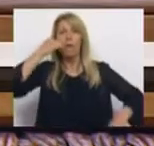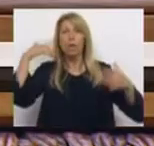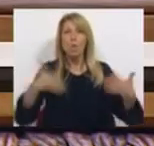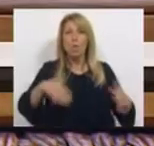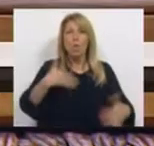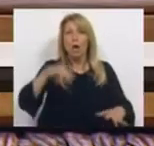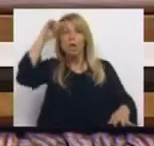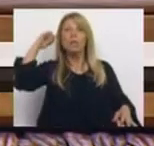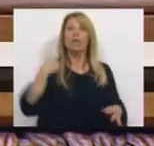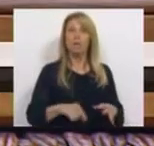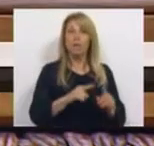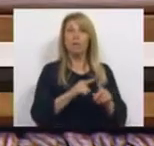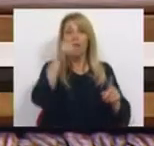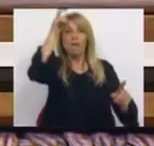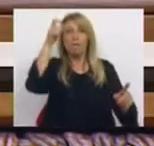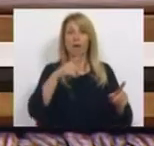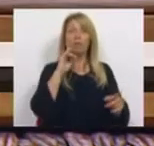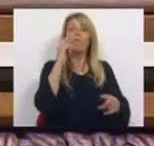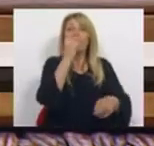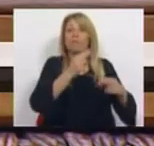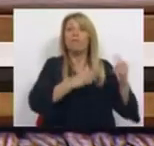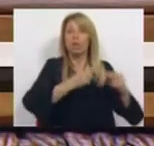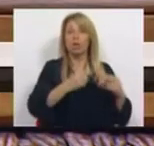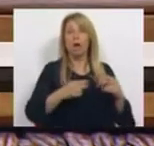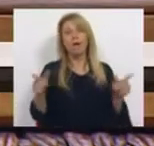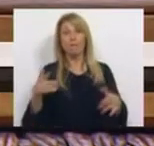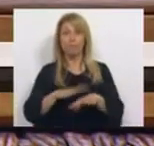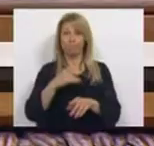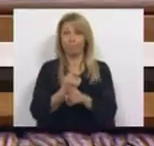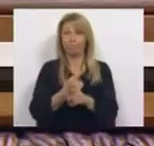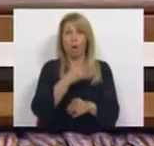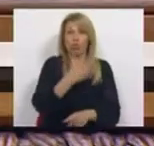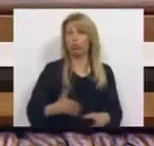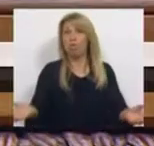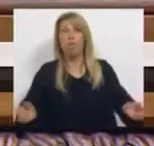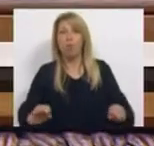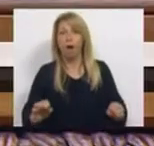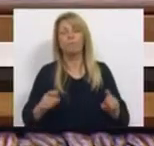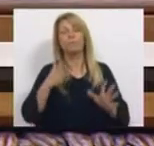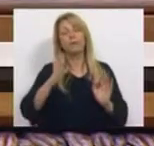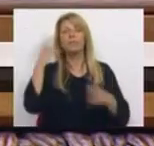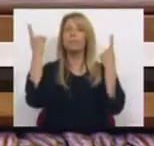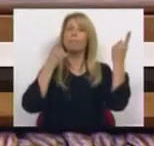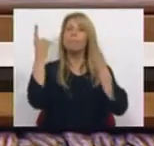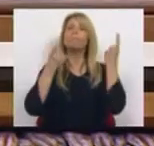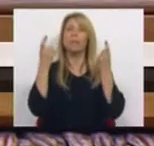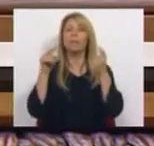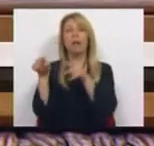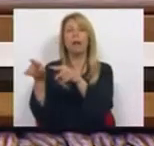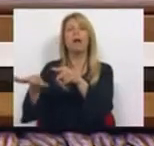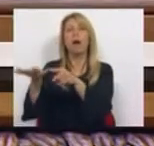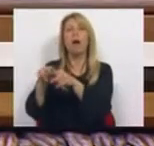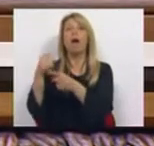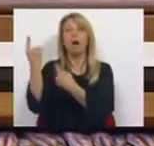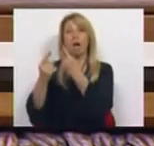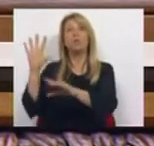além desta injustiça e desta imoralidade fiscal, é ainda necessário ter em conta que os paraísos fiscais foram palco de